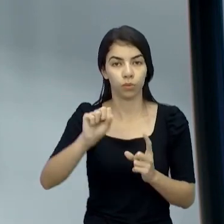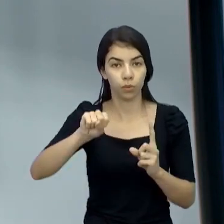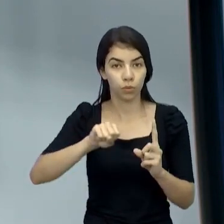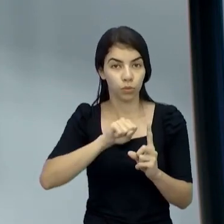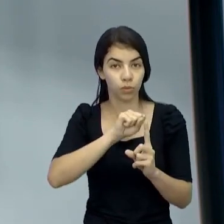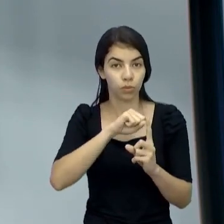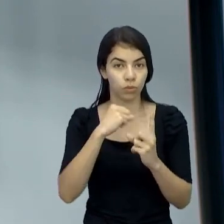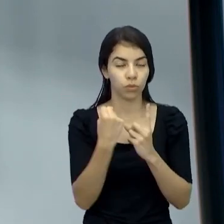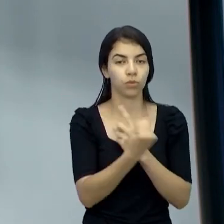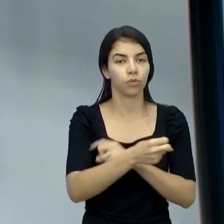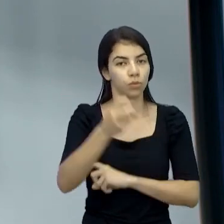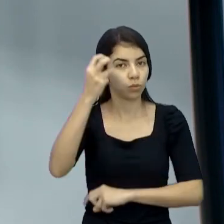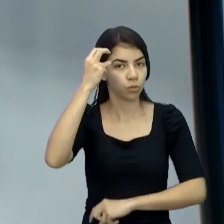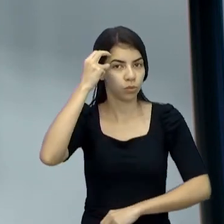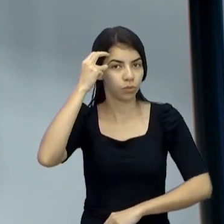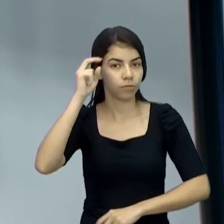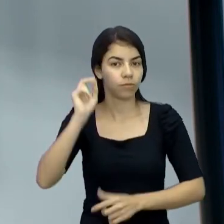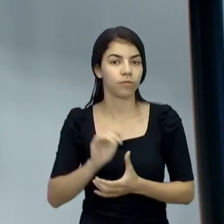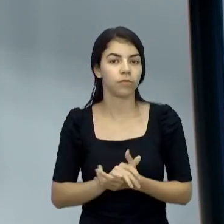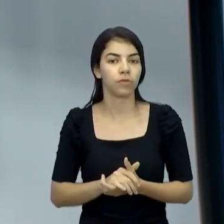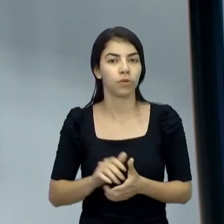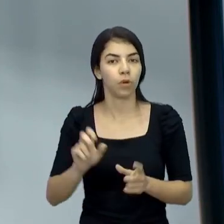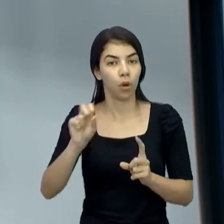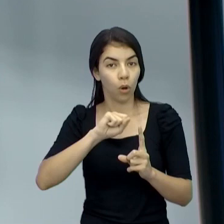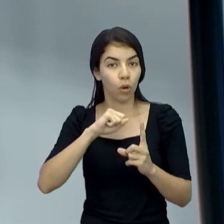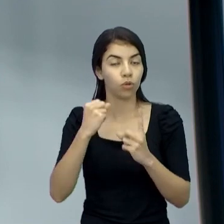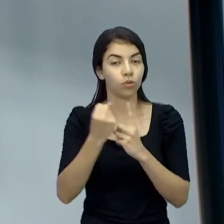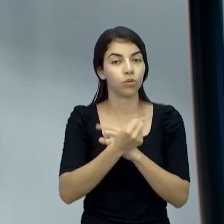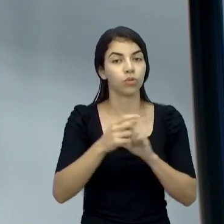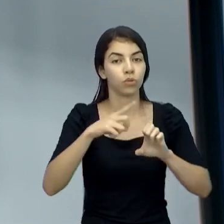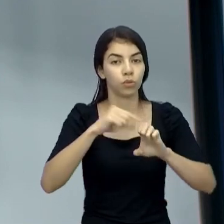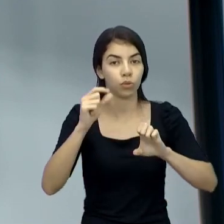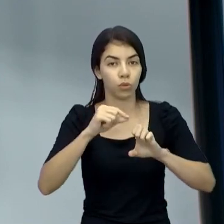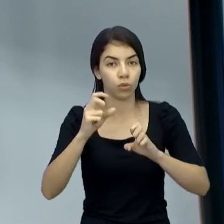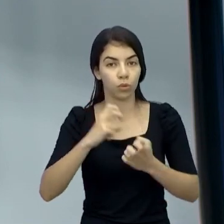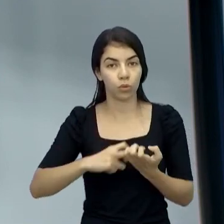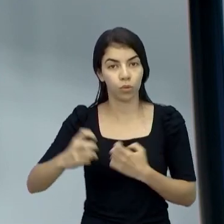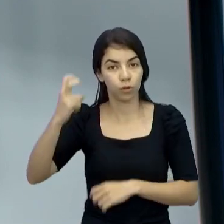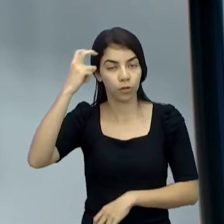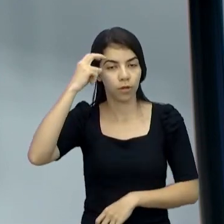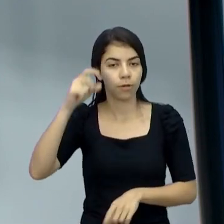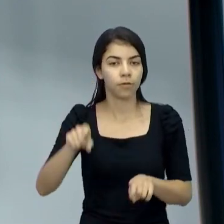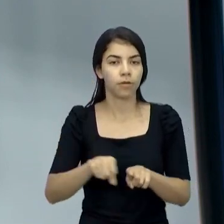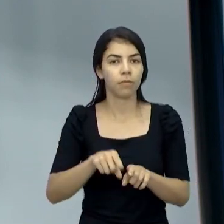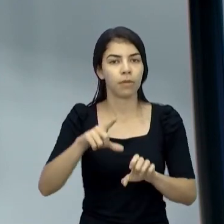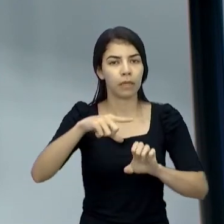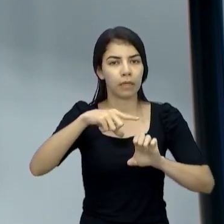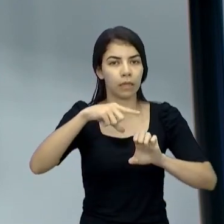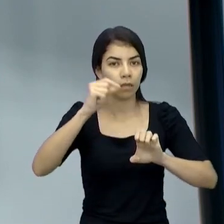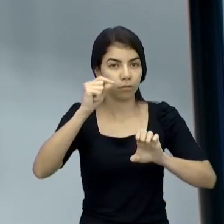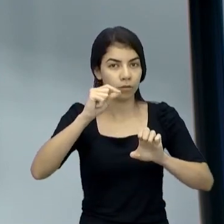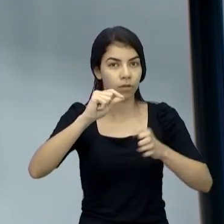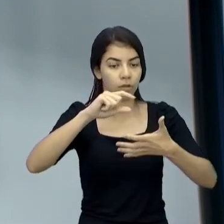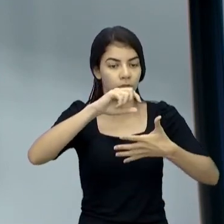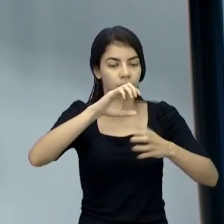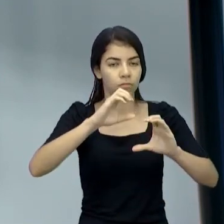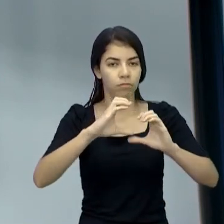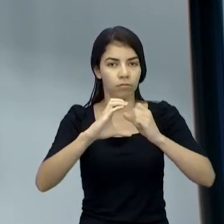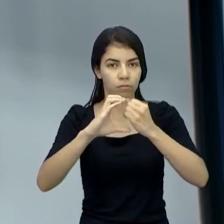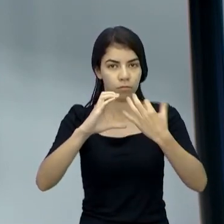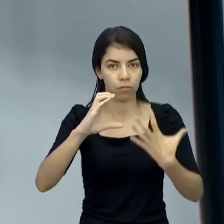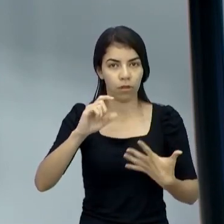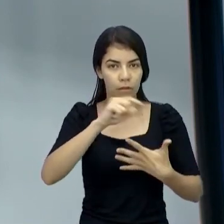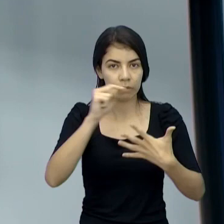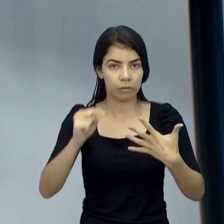sociocultural. Tá? Então ele sai socioeconômico, sociocultural, então traz muitas características de relevância aí